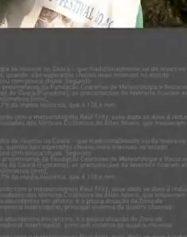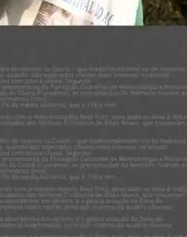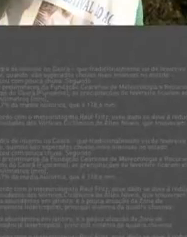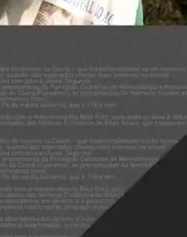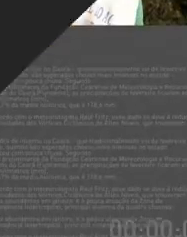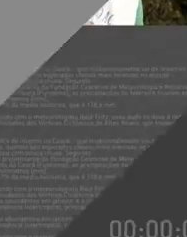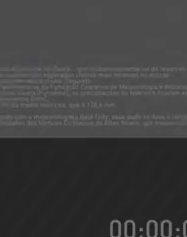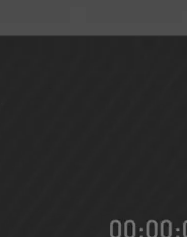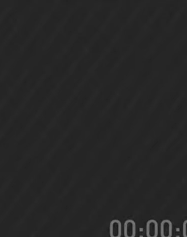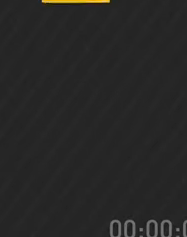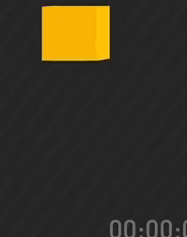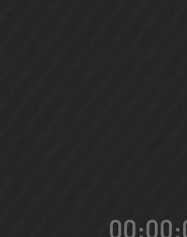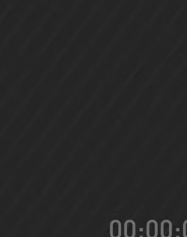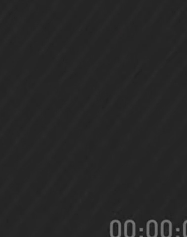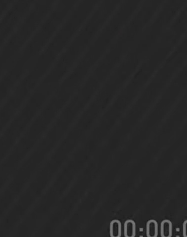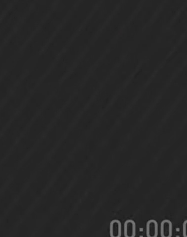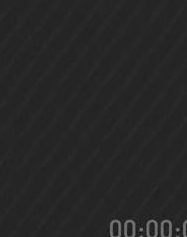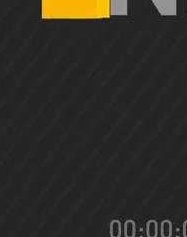ae